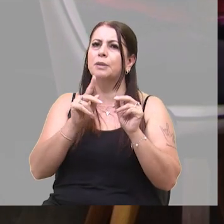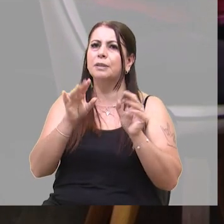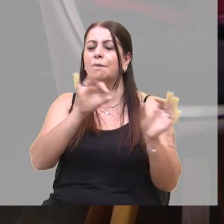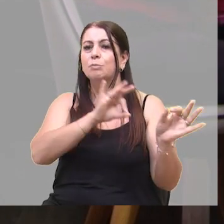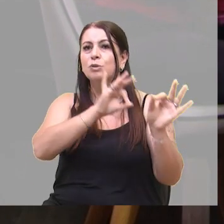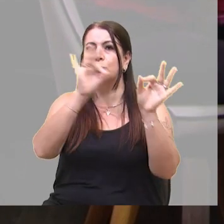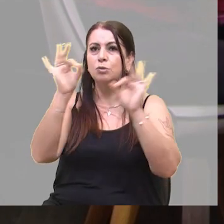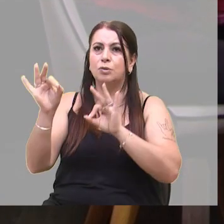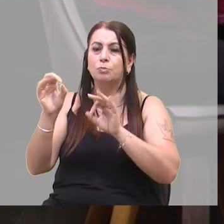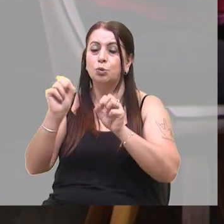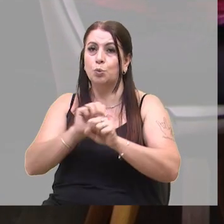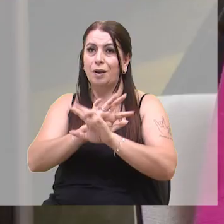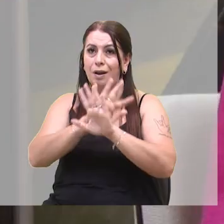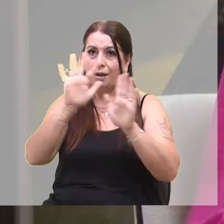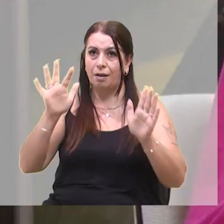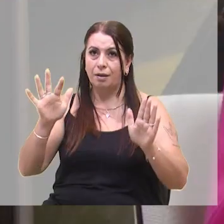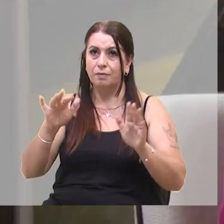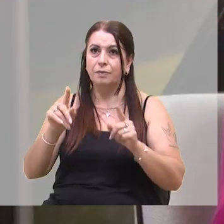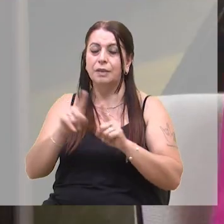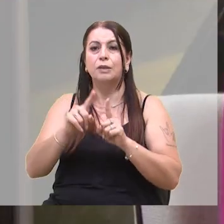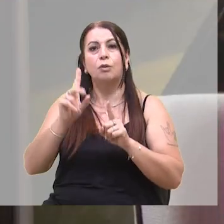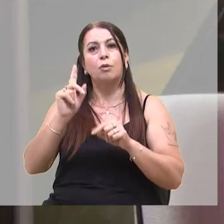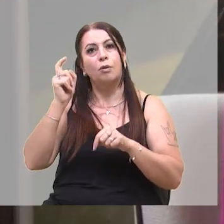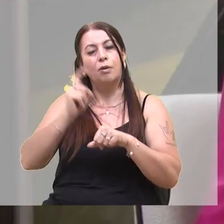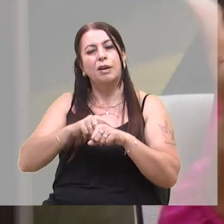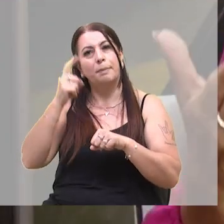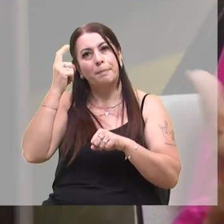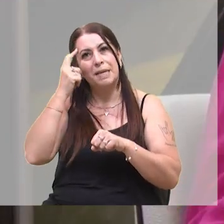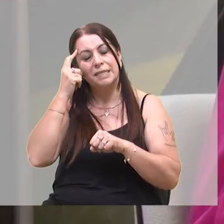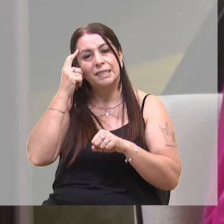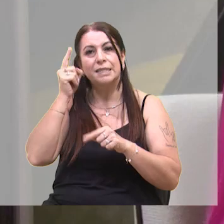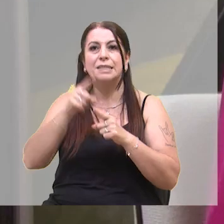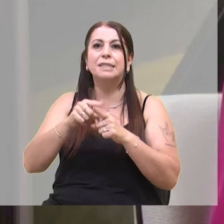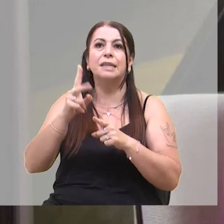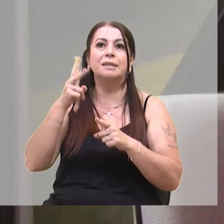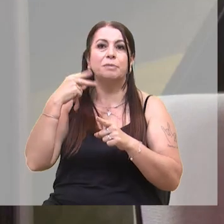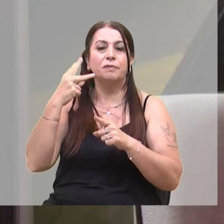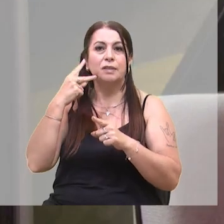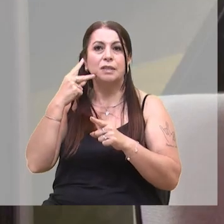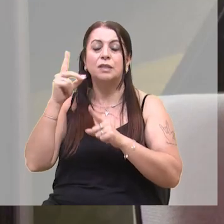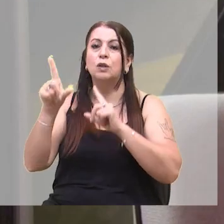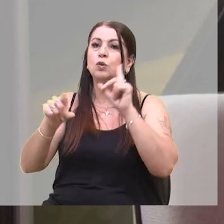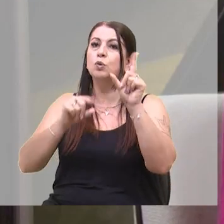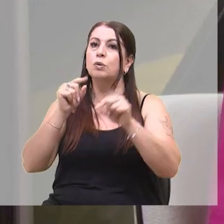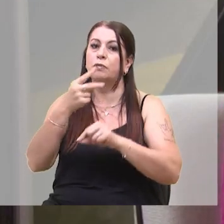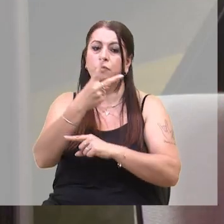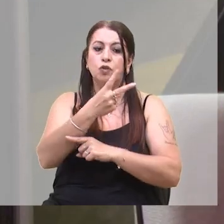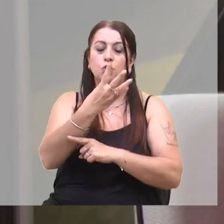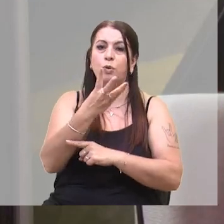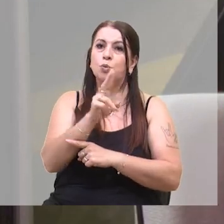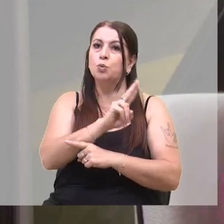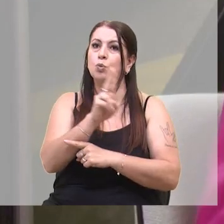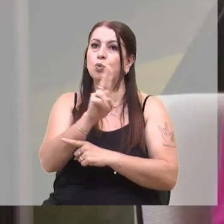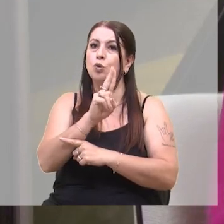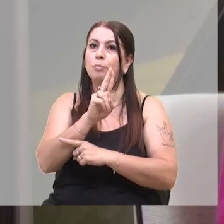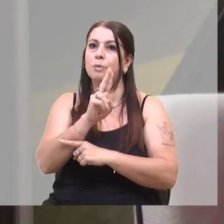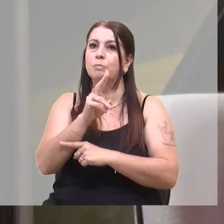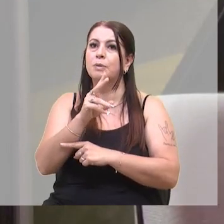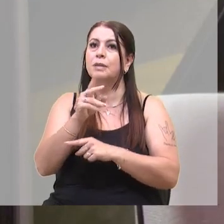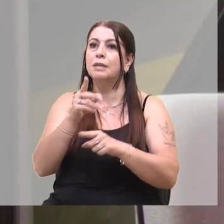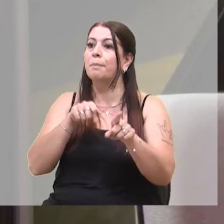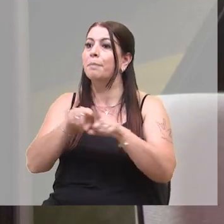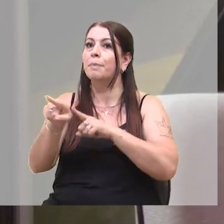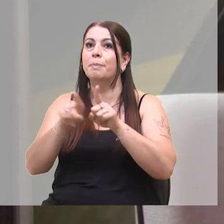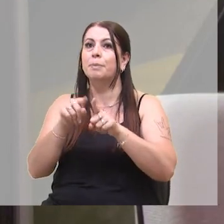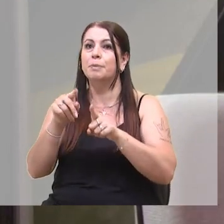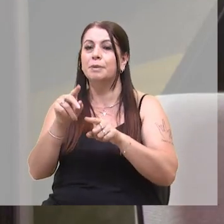a gente fala sobre a questão de uma nominata, para quem está nos assistindo, se isso é muito claro, né? Na hora de pensar, por exemplo, numa nominata